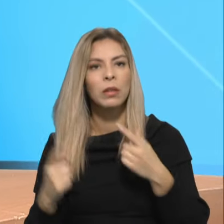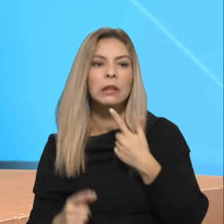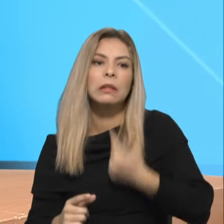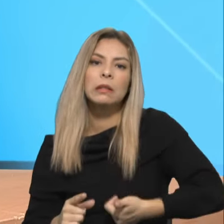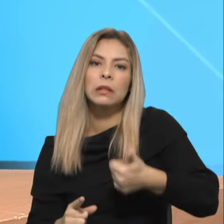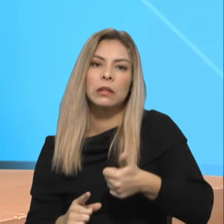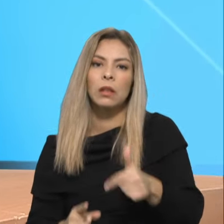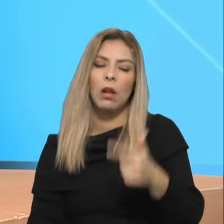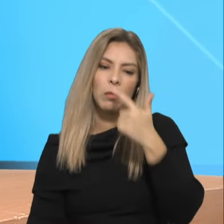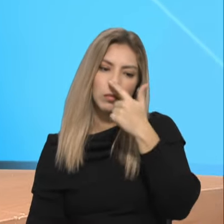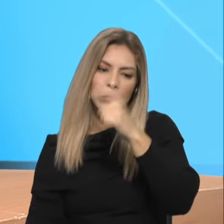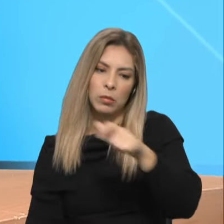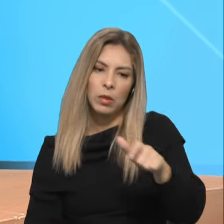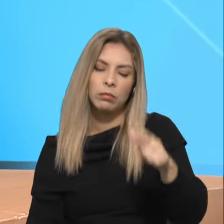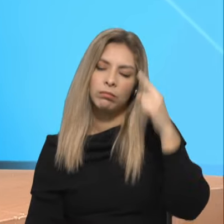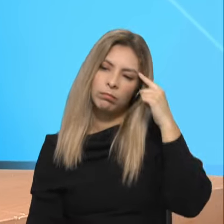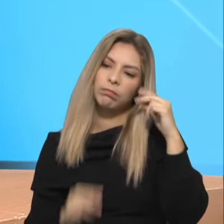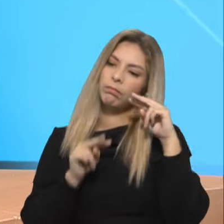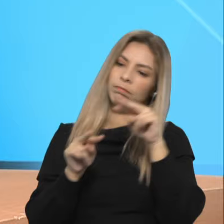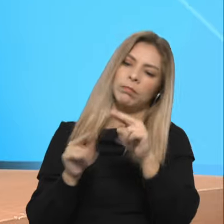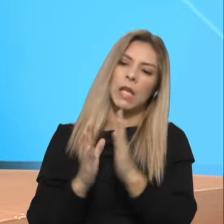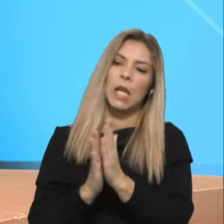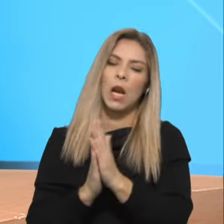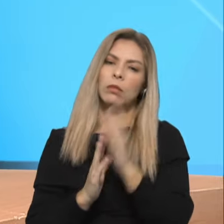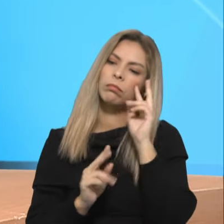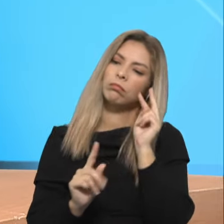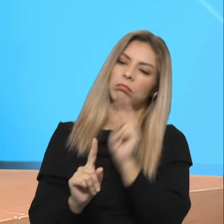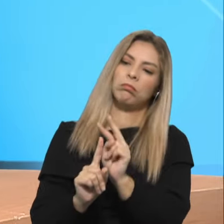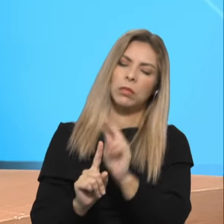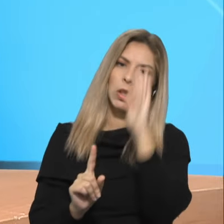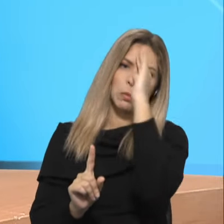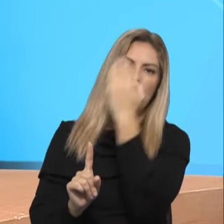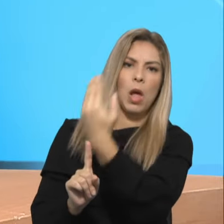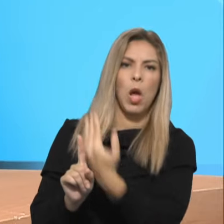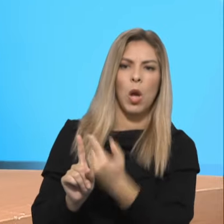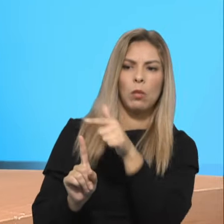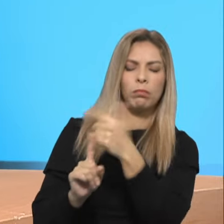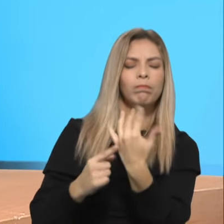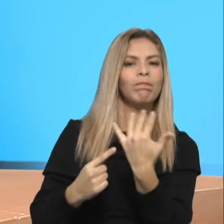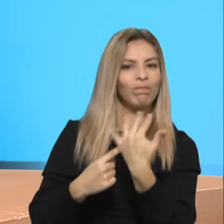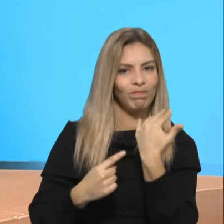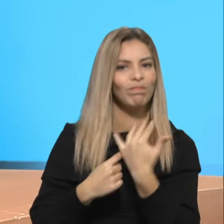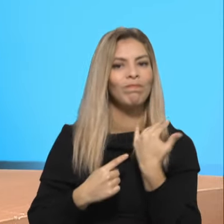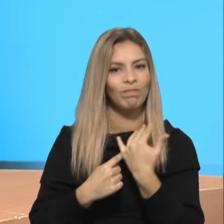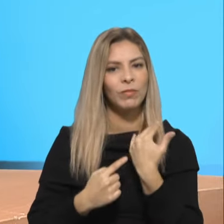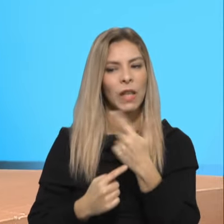alguém em quem a Igreja se revê, em quem a Igreja encontra não só uma mediação, mas um sentido daquilo que é